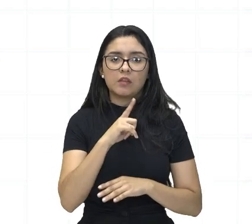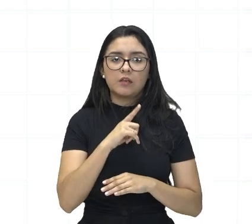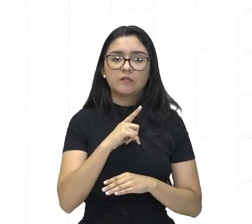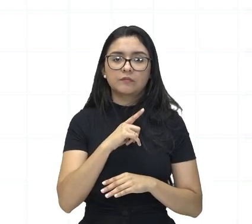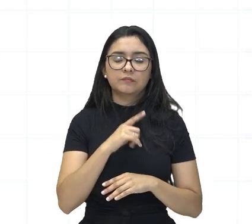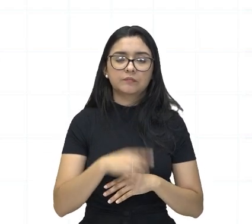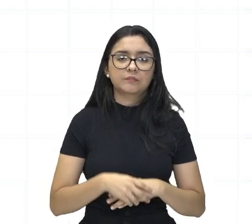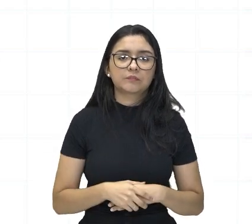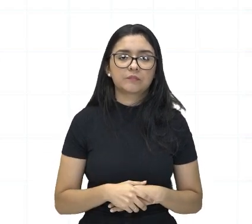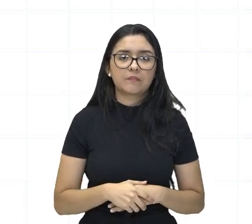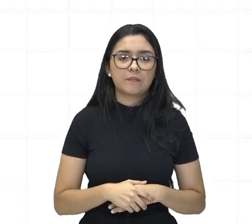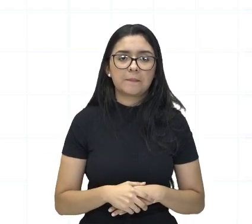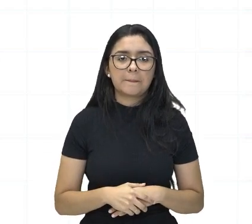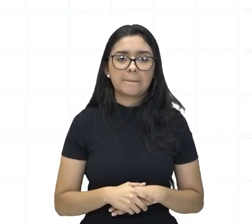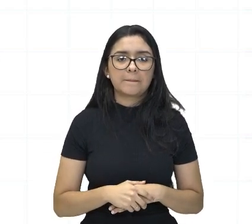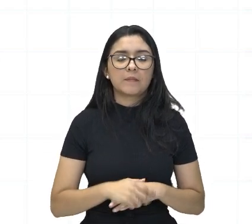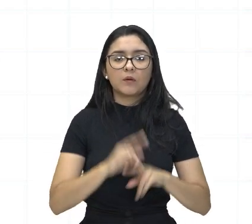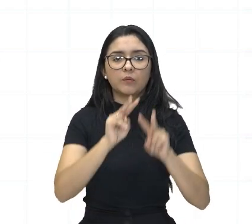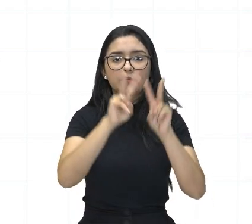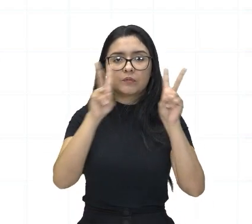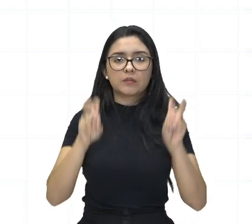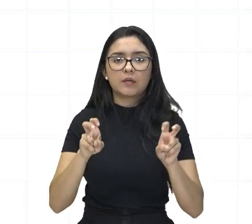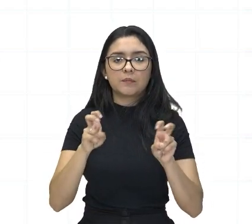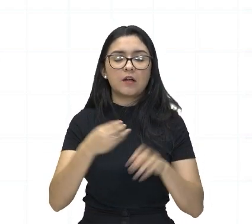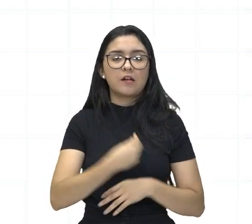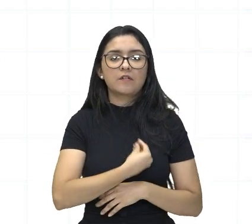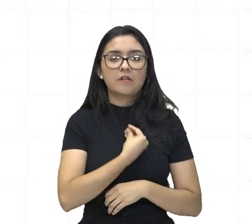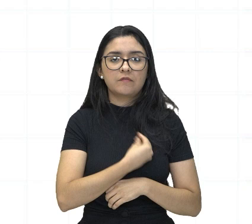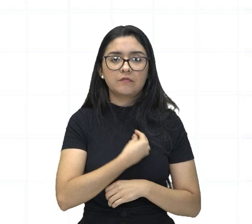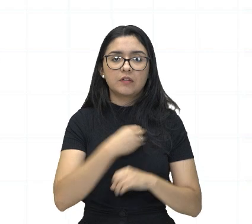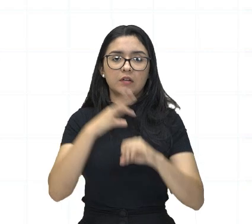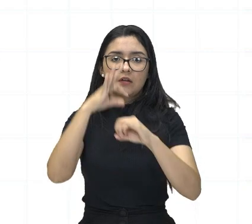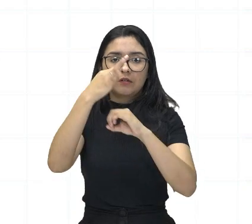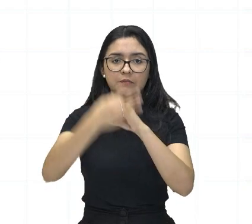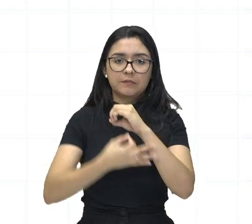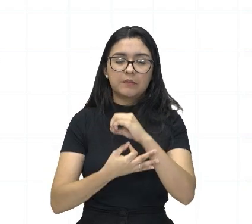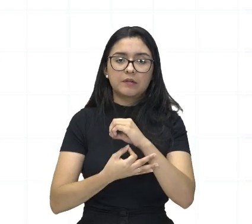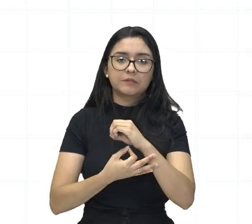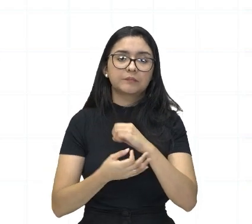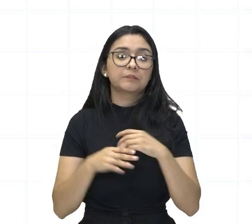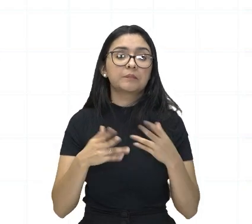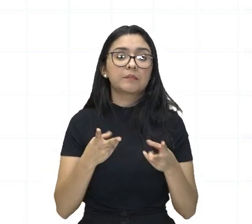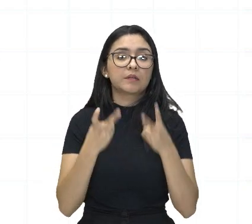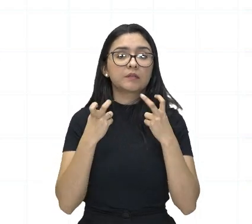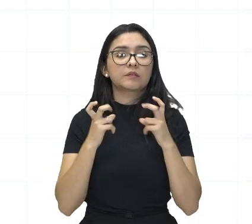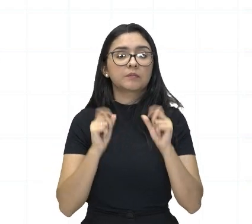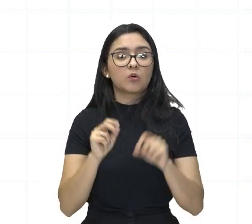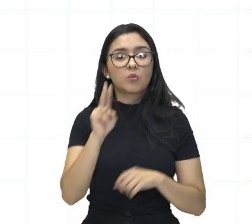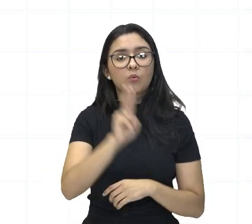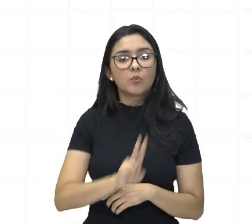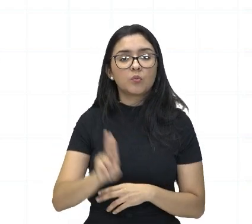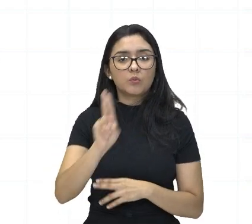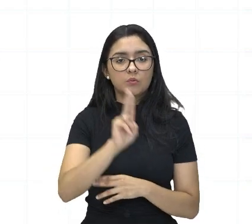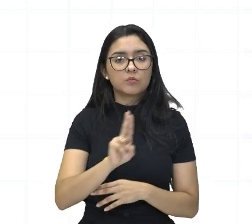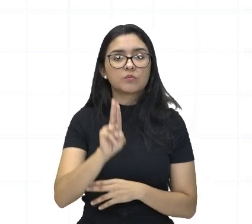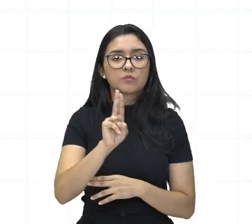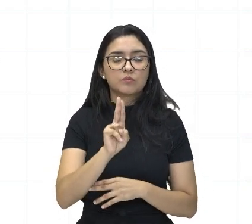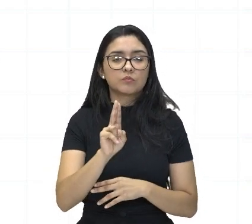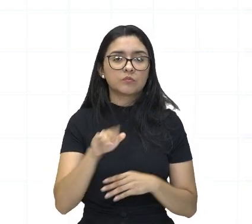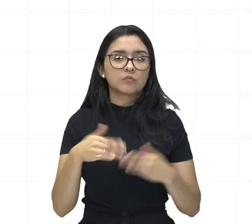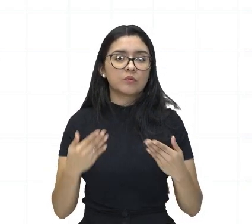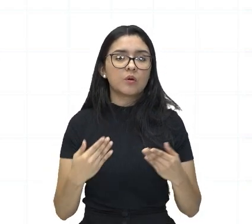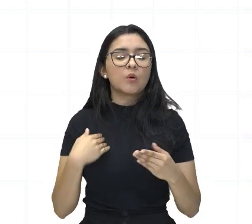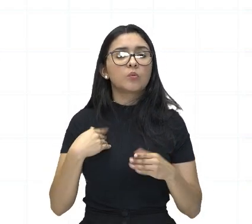com relação à colonização, ao ponto de vista da colonização de Marte. Observe que esse uso torna o texto